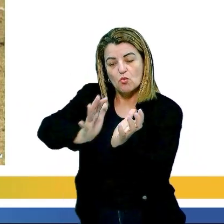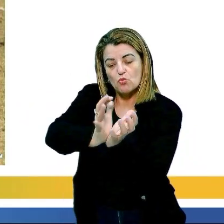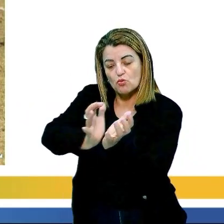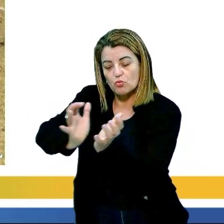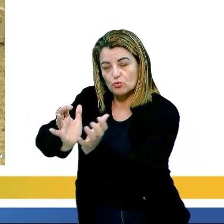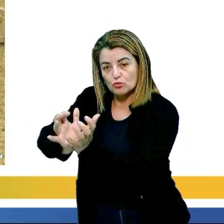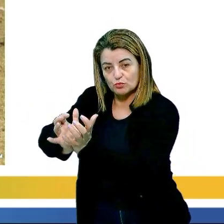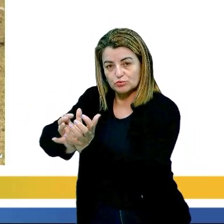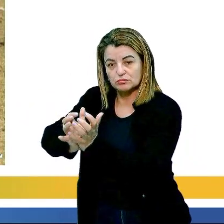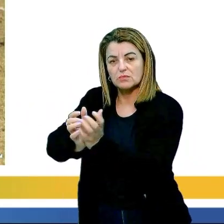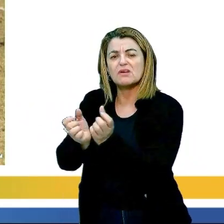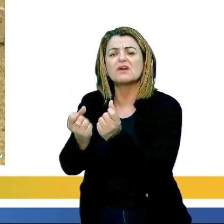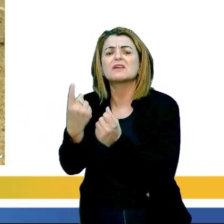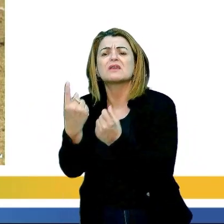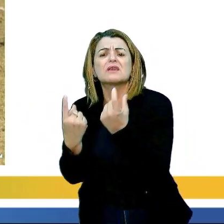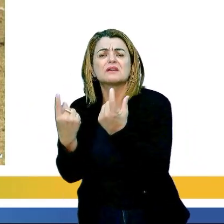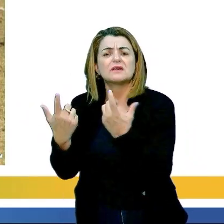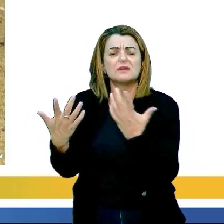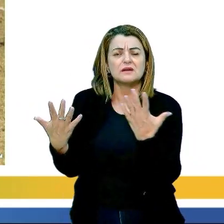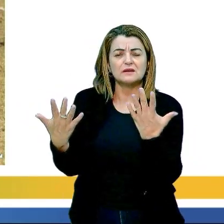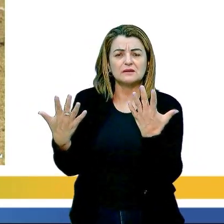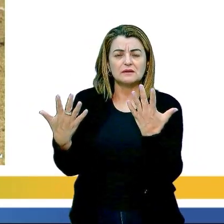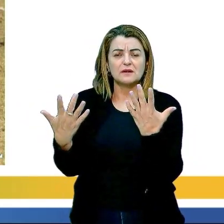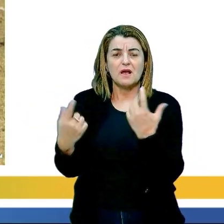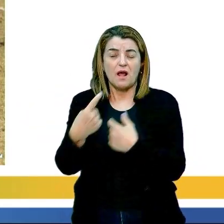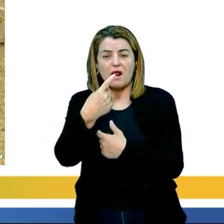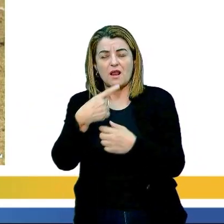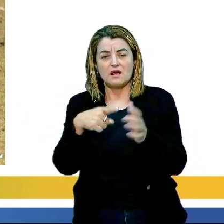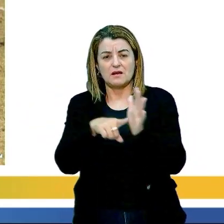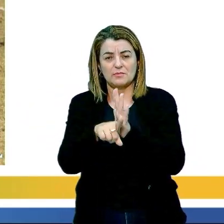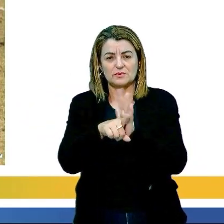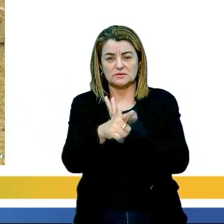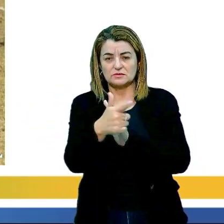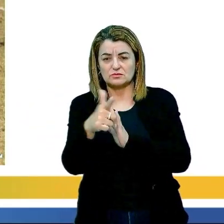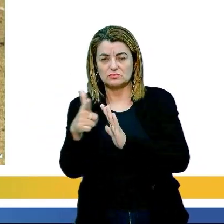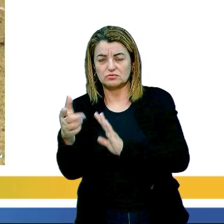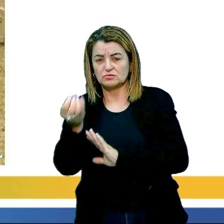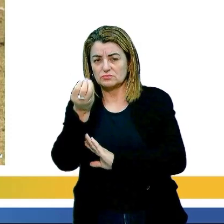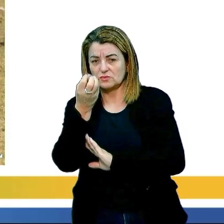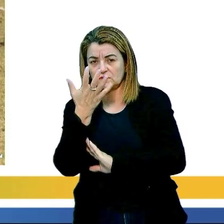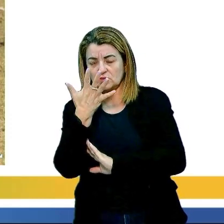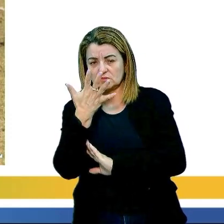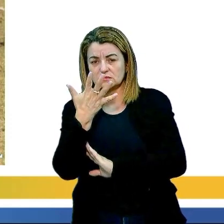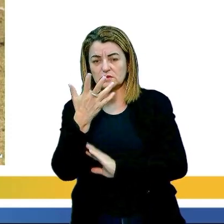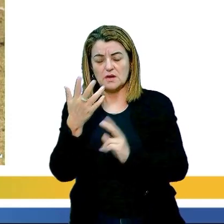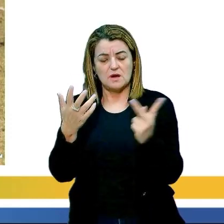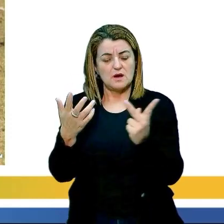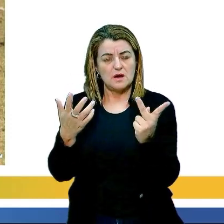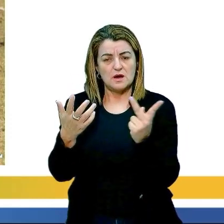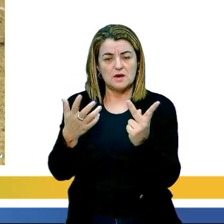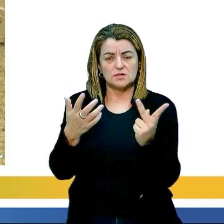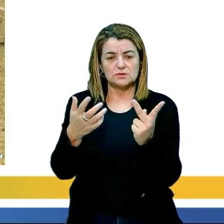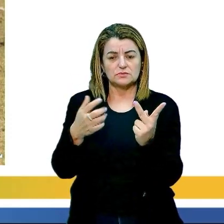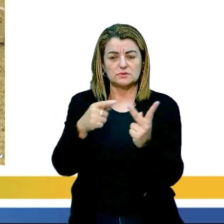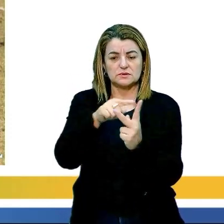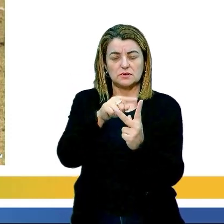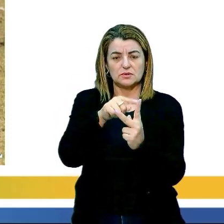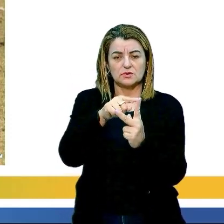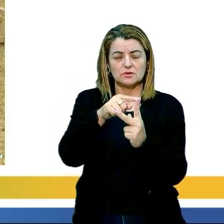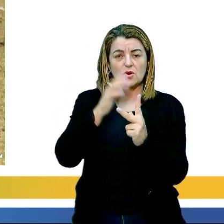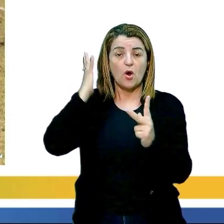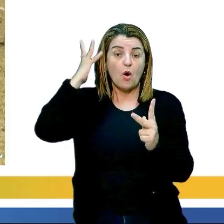quem são as duas espécies que ele está falando aí. Lá na questão não tem essa foto, tá? Mas as duas espécies aí são os